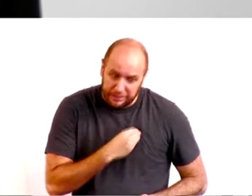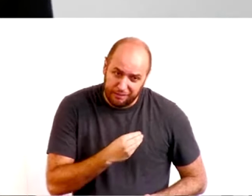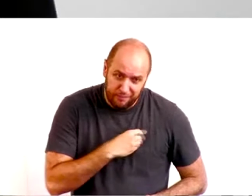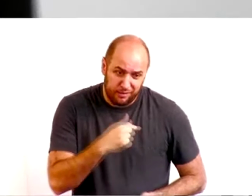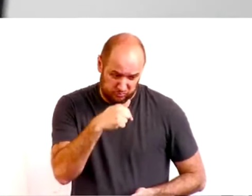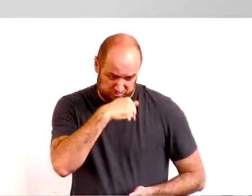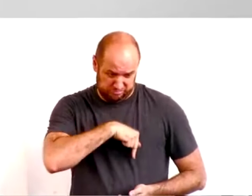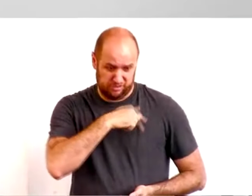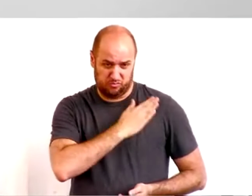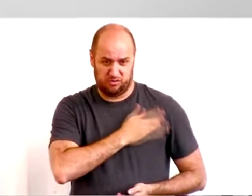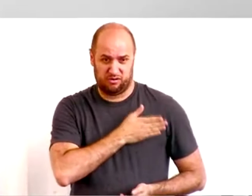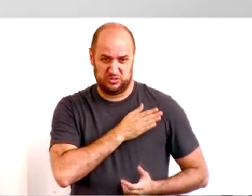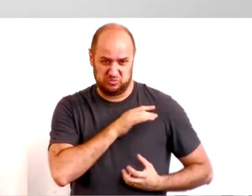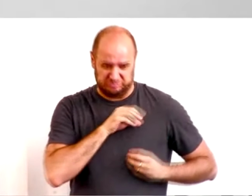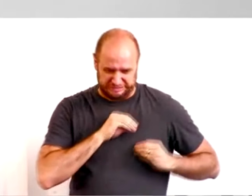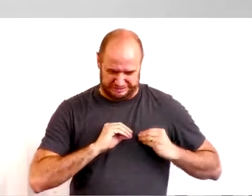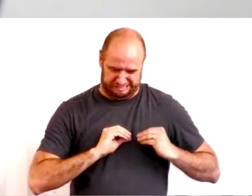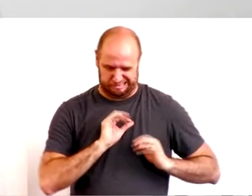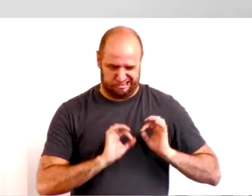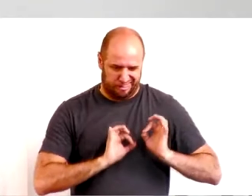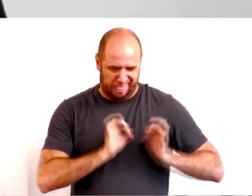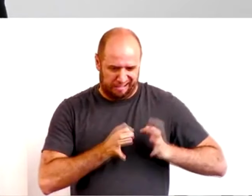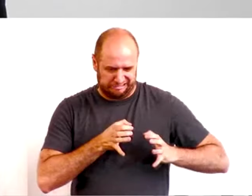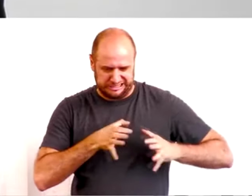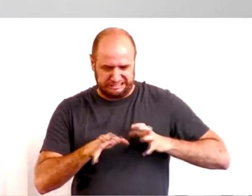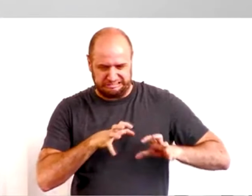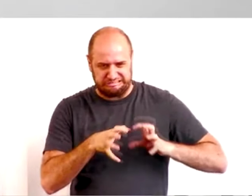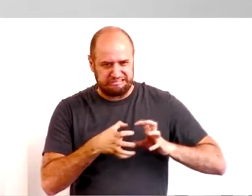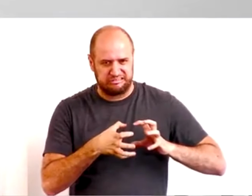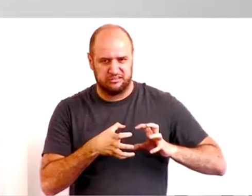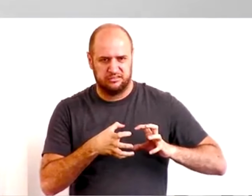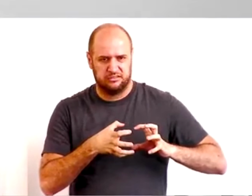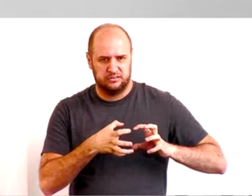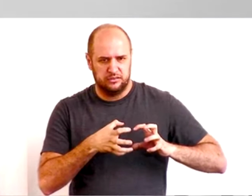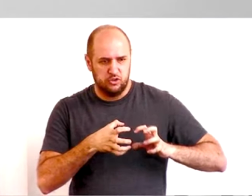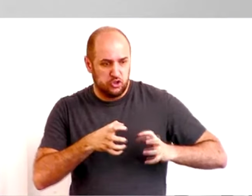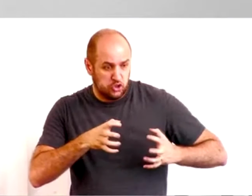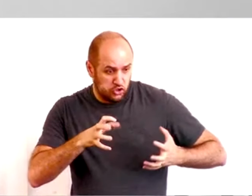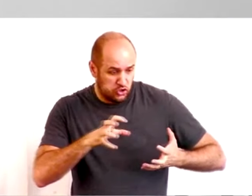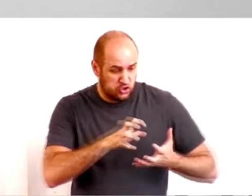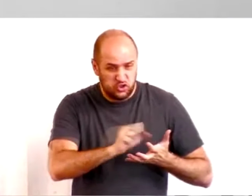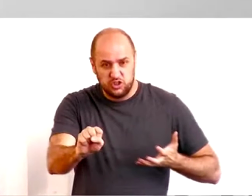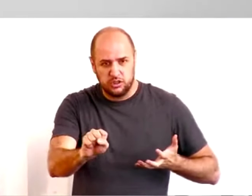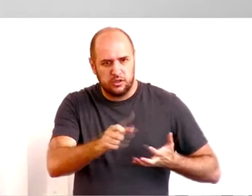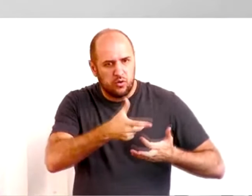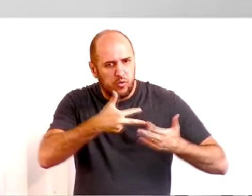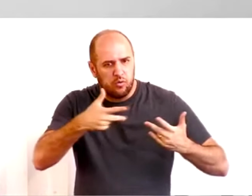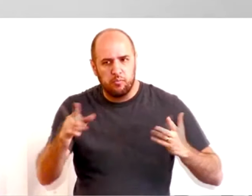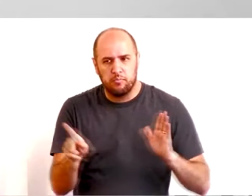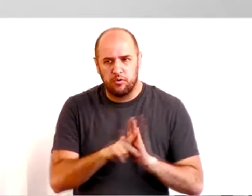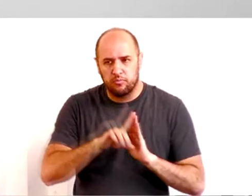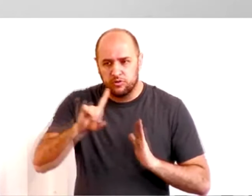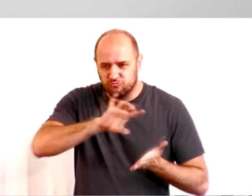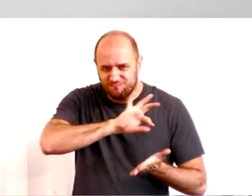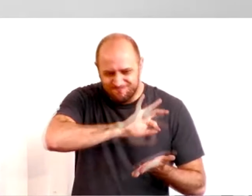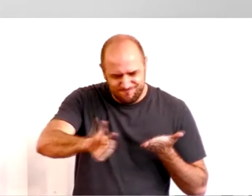faz. É isso que um coração de um pecador faz. Ele toma as benécias de